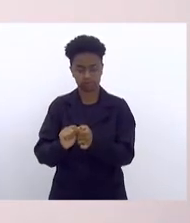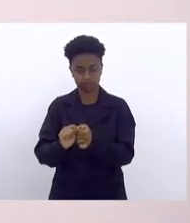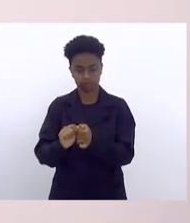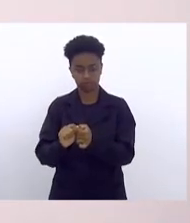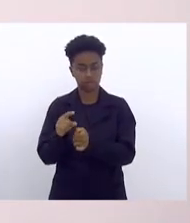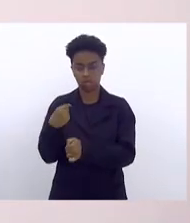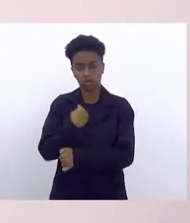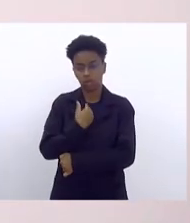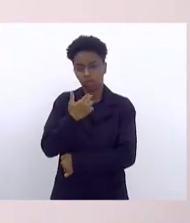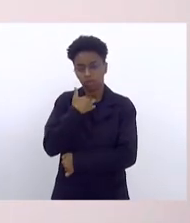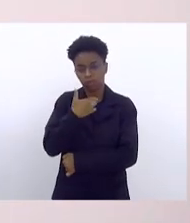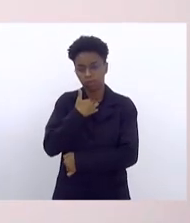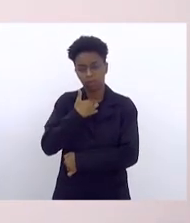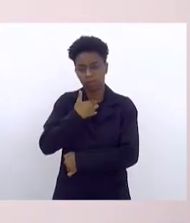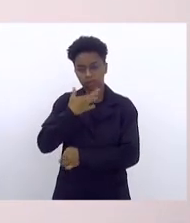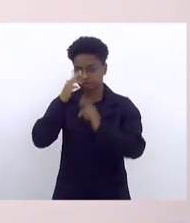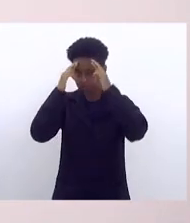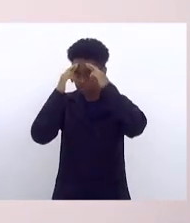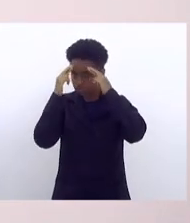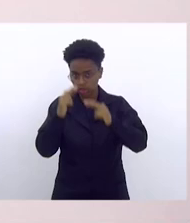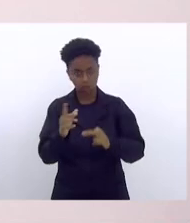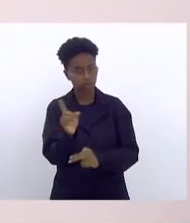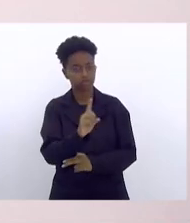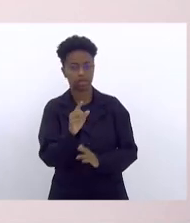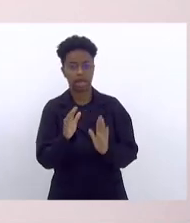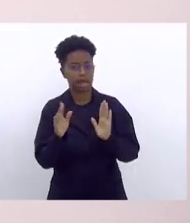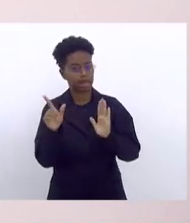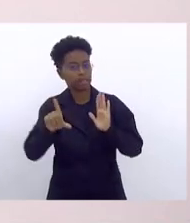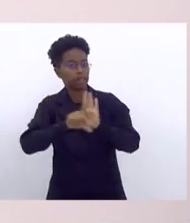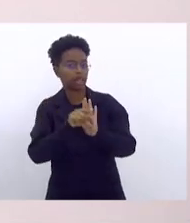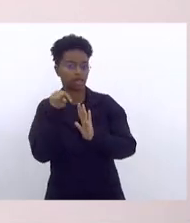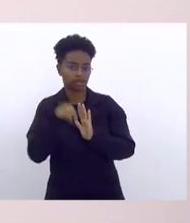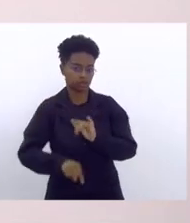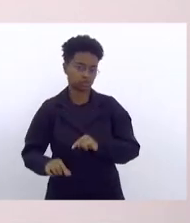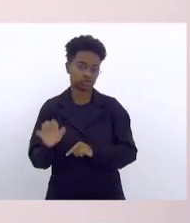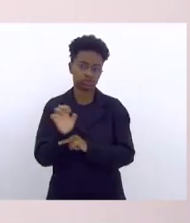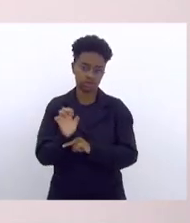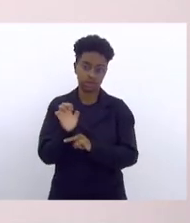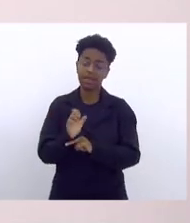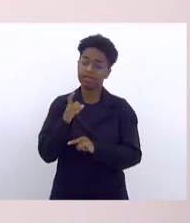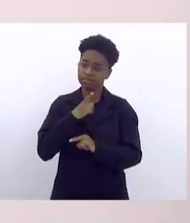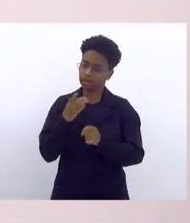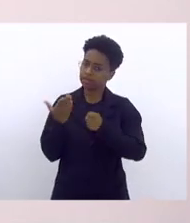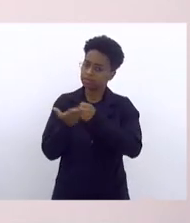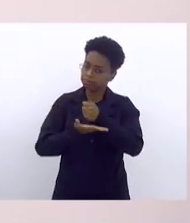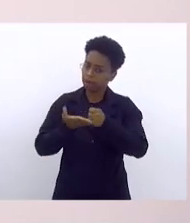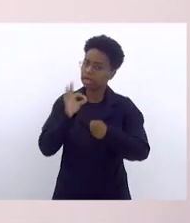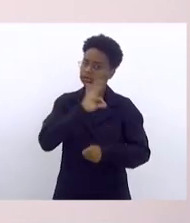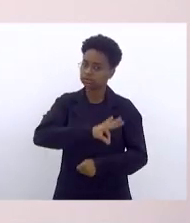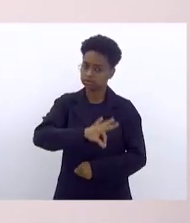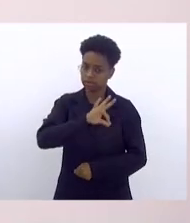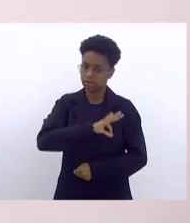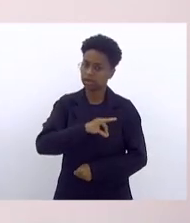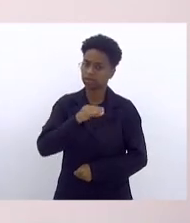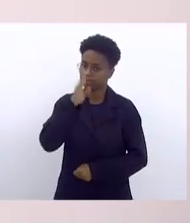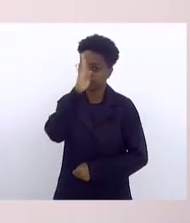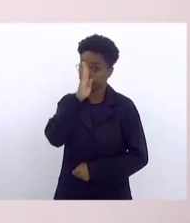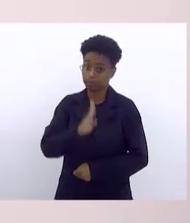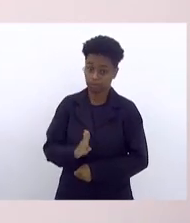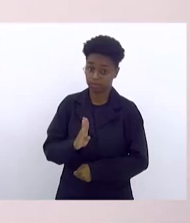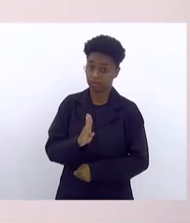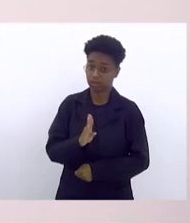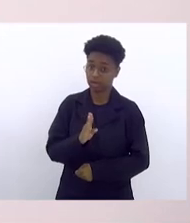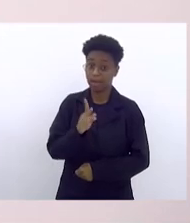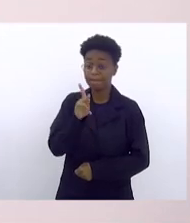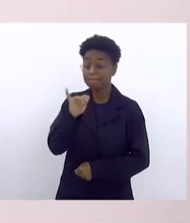desrespeito às leis no nosso estado existe um piso nacional de educação e lembrando que